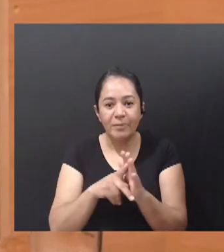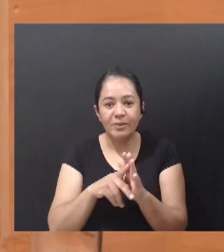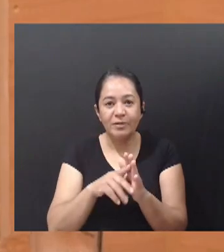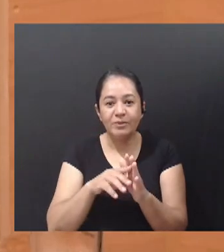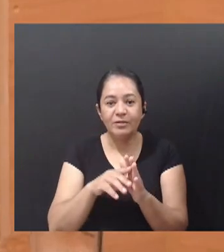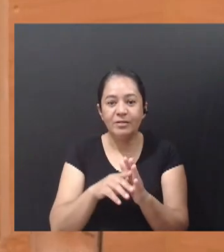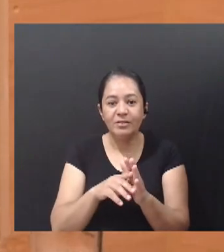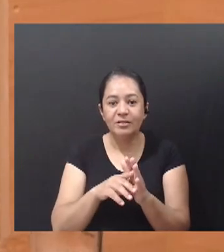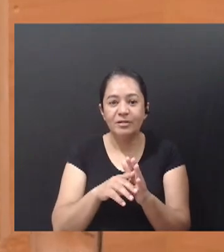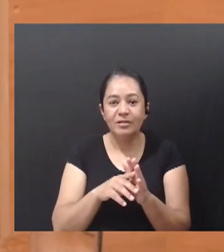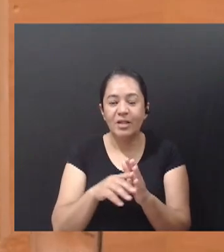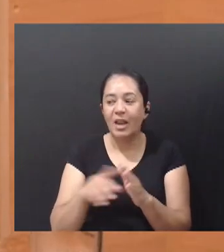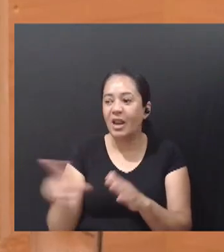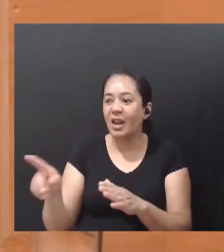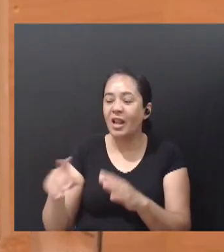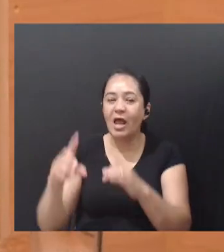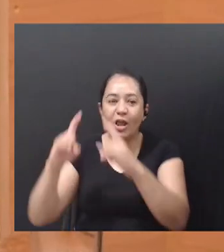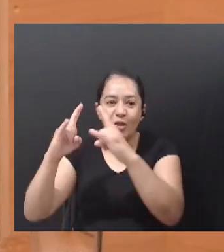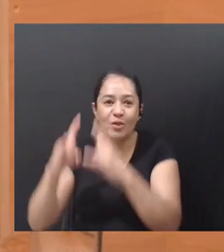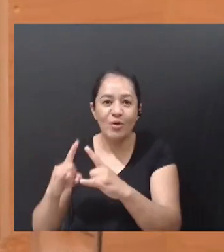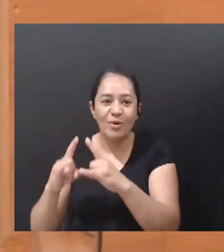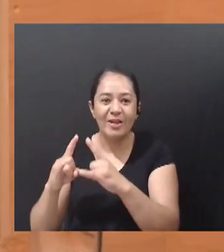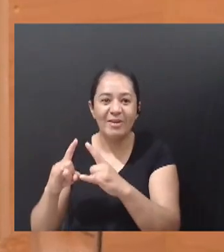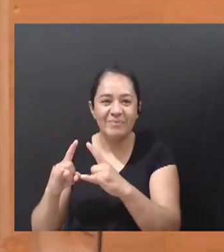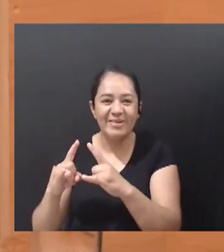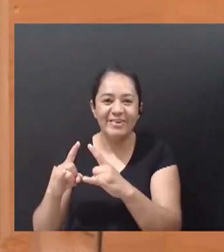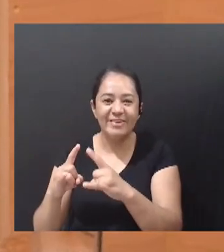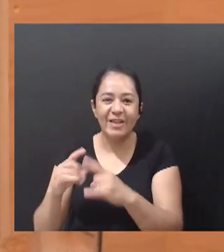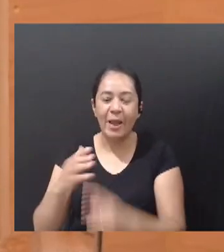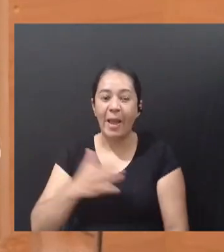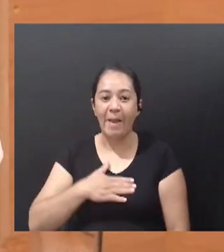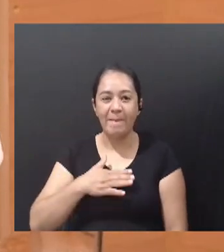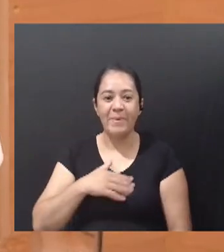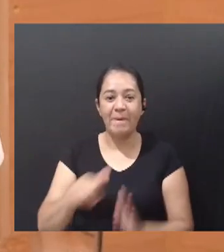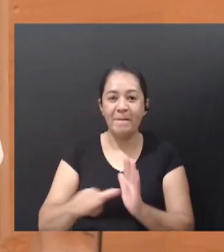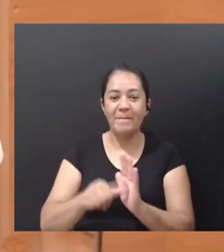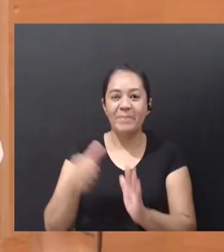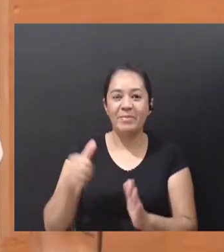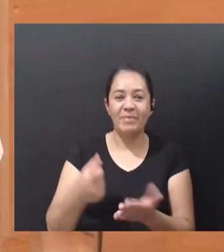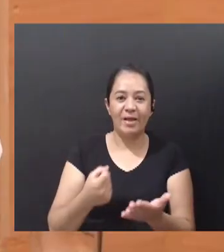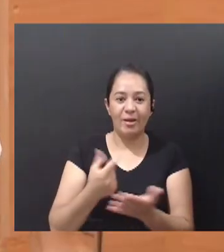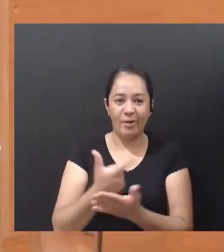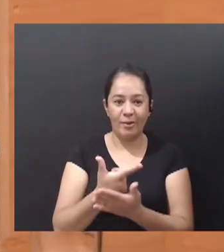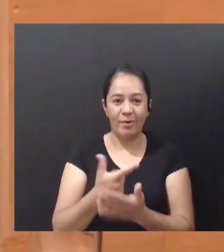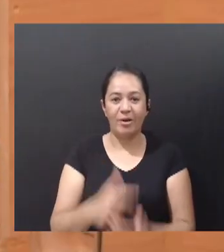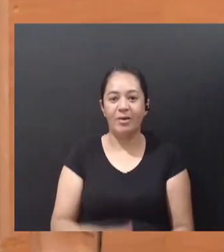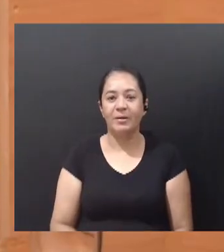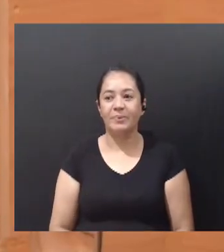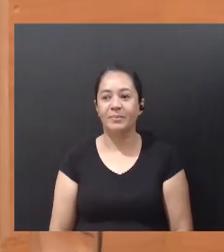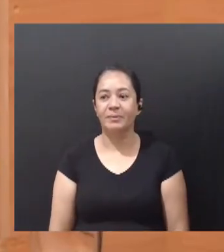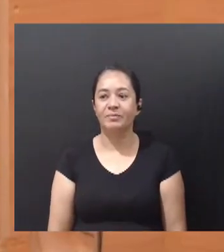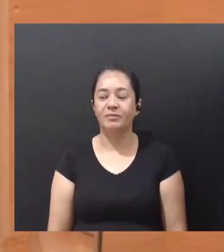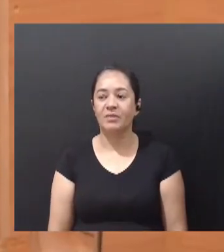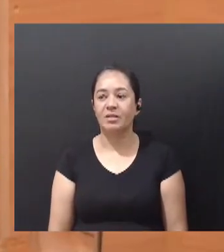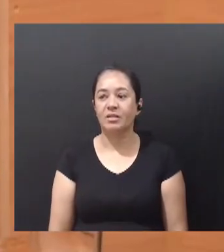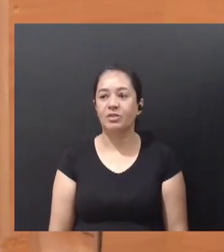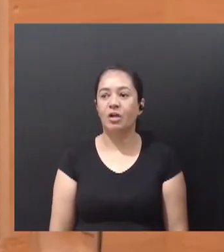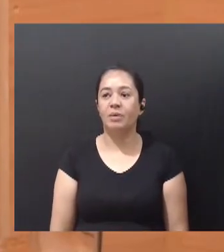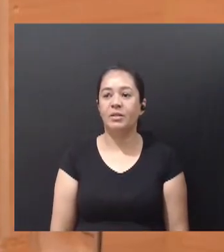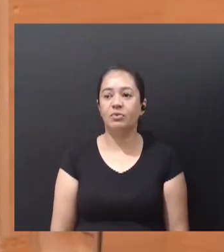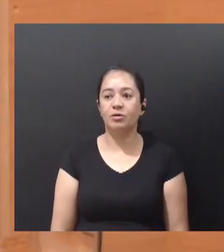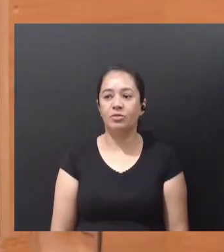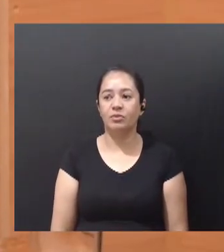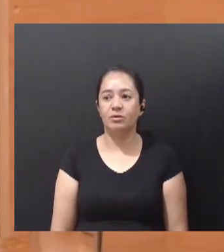Camelô, né? Esse foi a minha primeira aquisição, assim. E embora eu tenha o cursinho